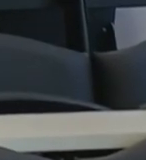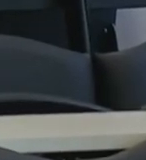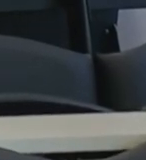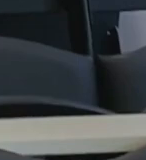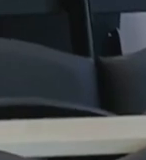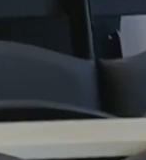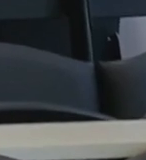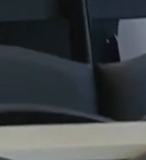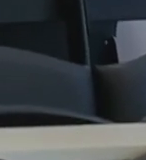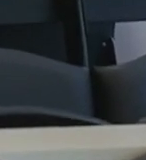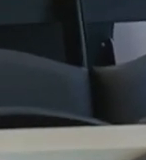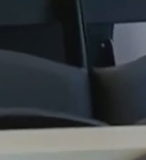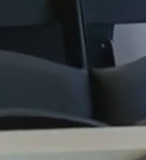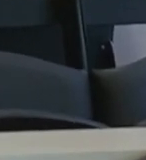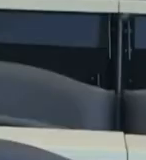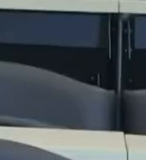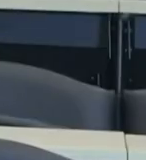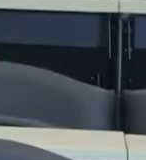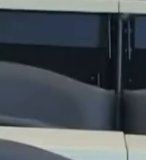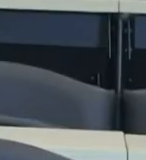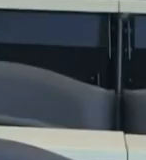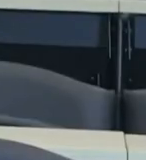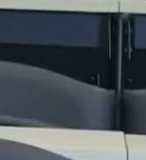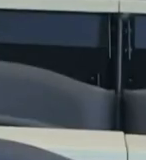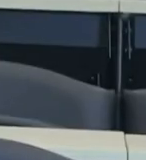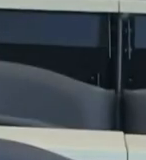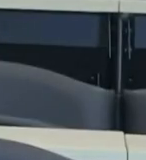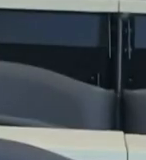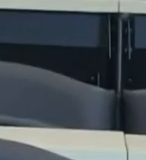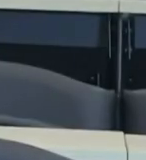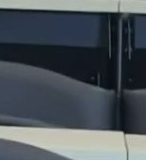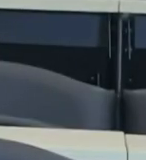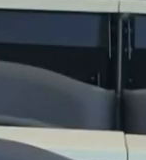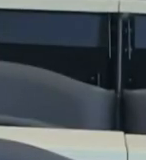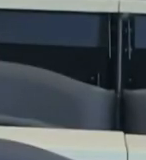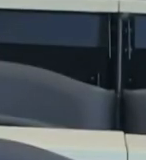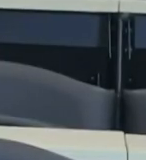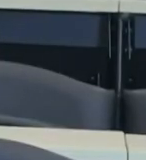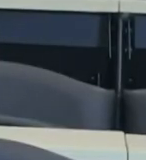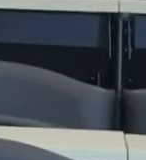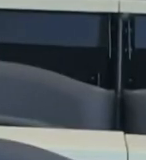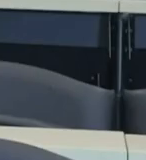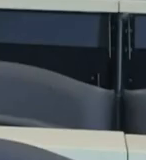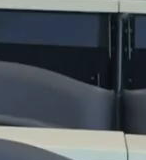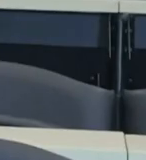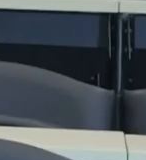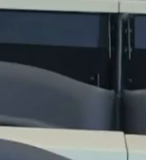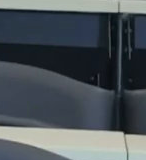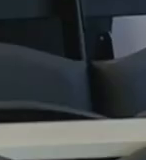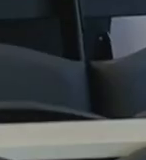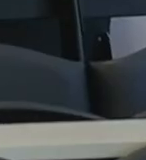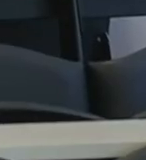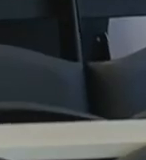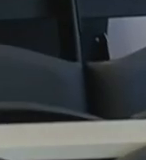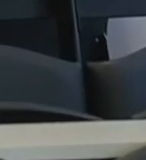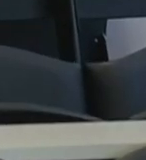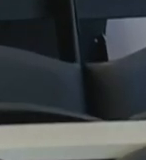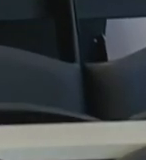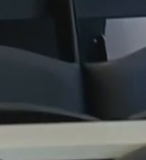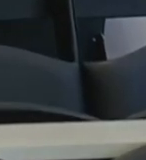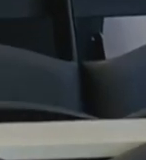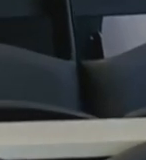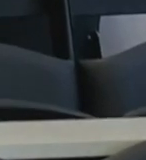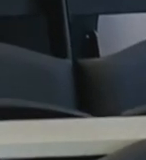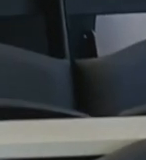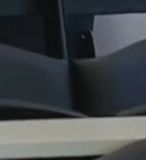dificuldades, das questões relacionadas ao setor trabalhista, às normas coletivas, às negociações coletivas de